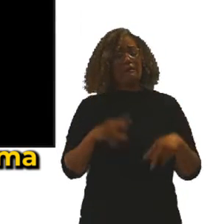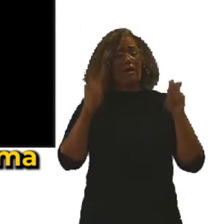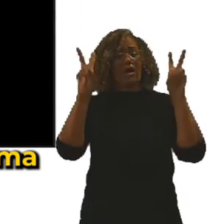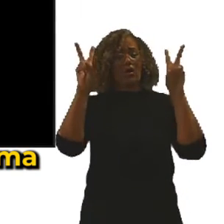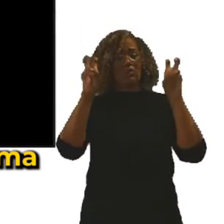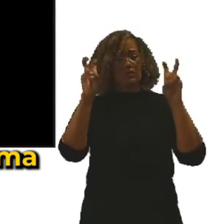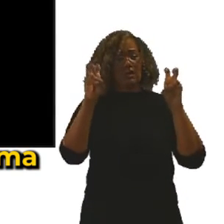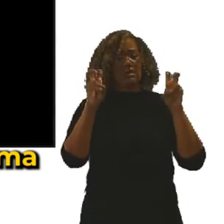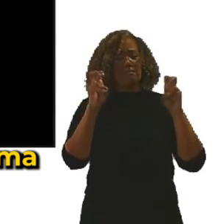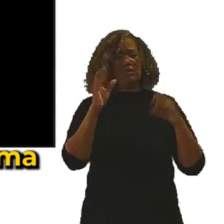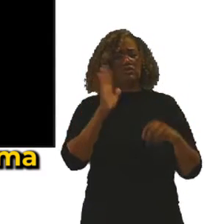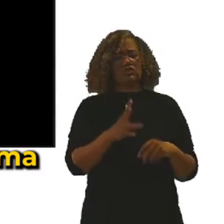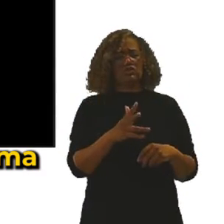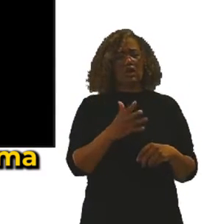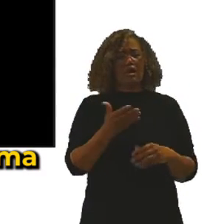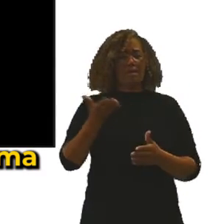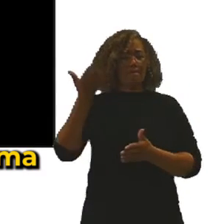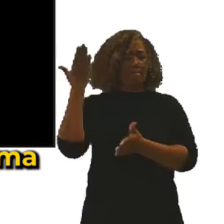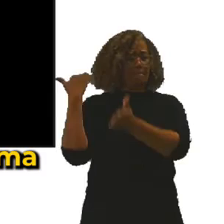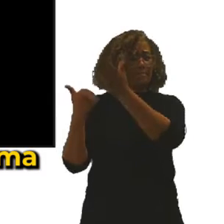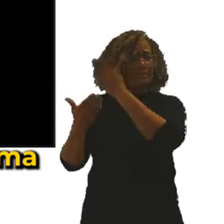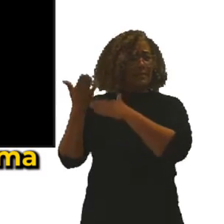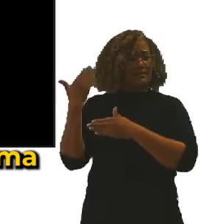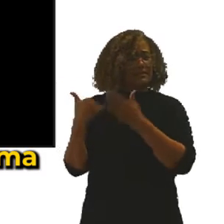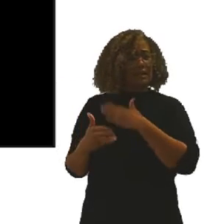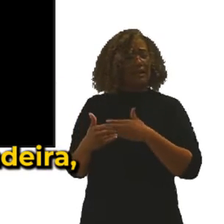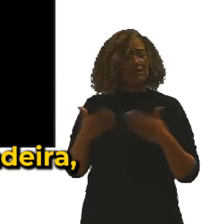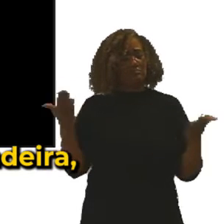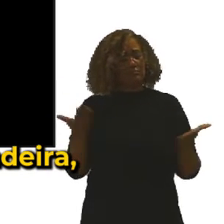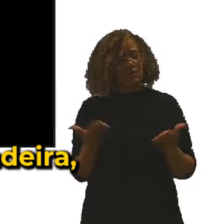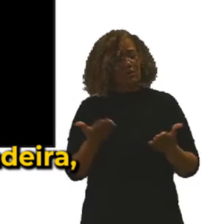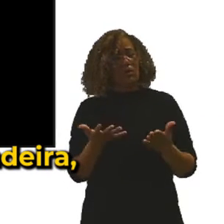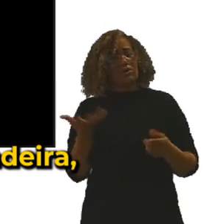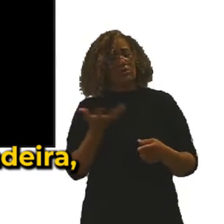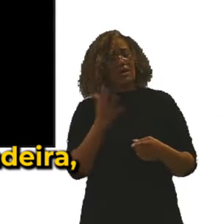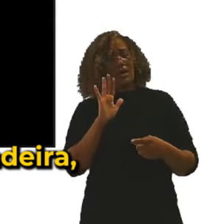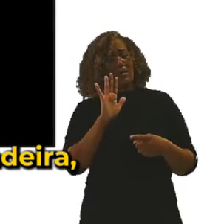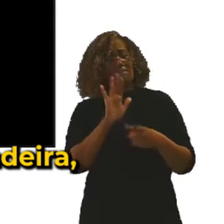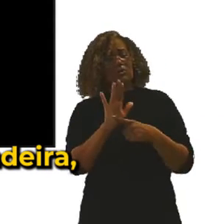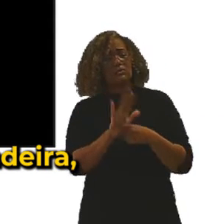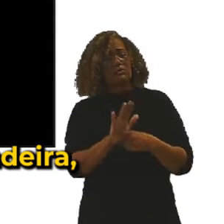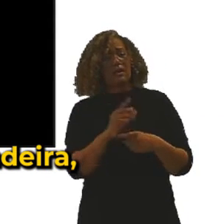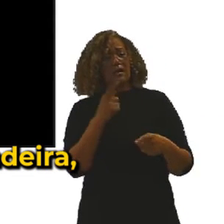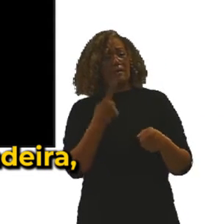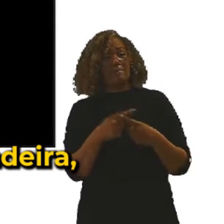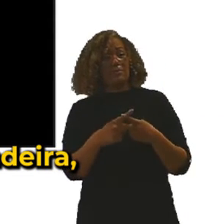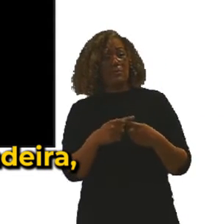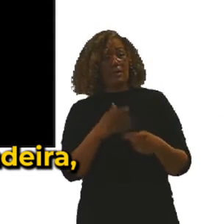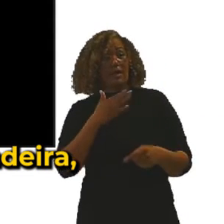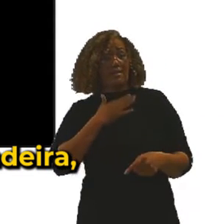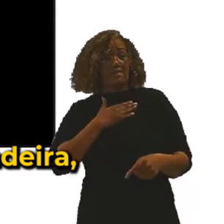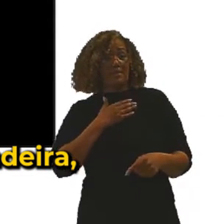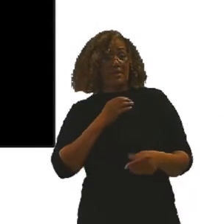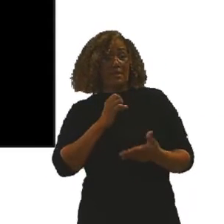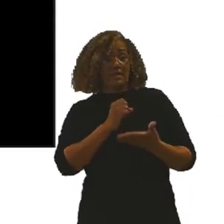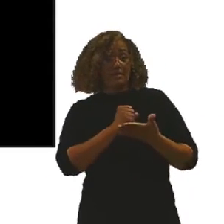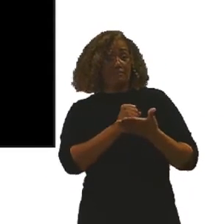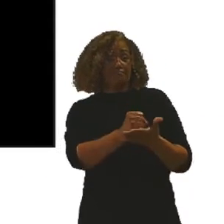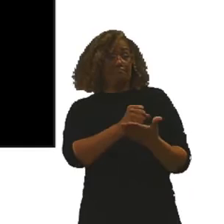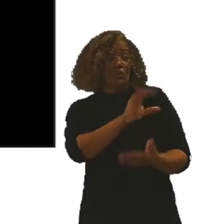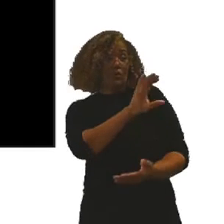então, 2 décadas, eu estou aqui fazendo uma referência à minha orientadora, a professora Lourdes Bandeira, que faleceu